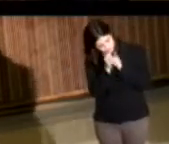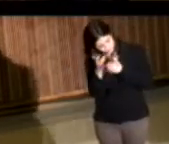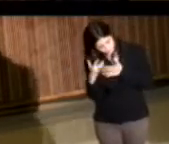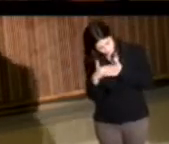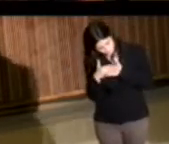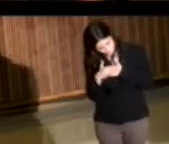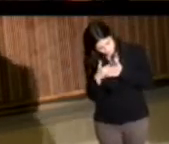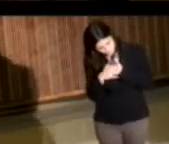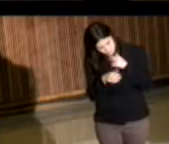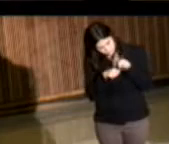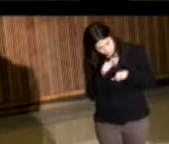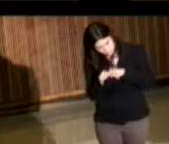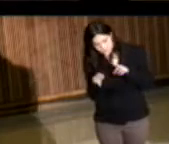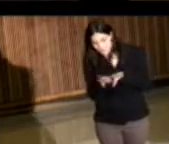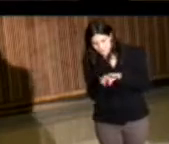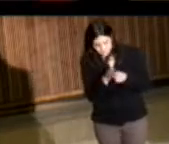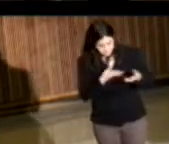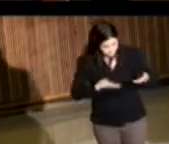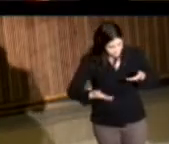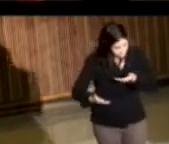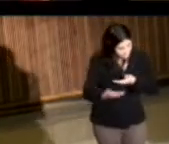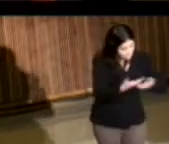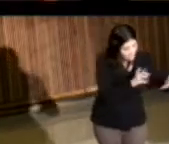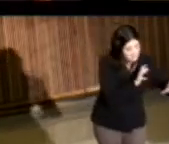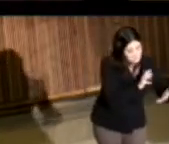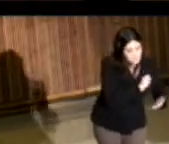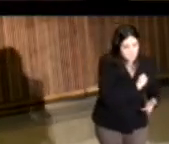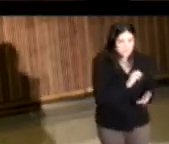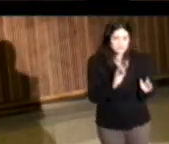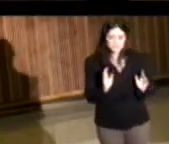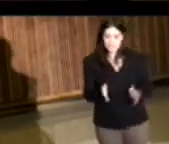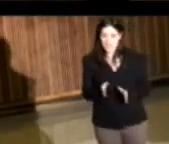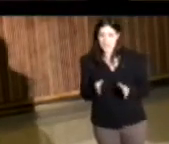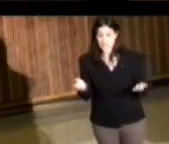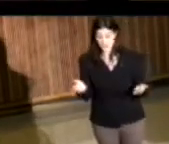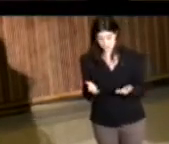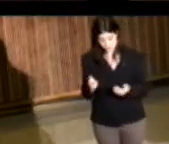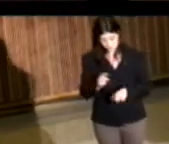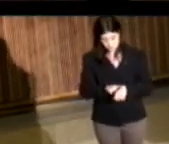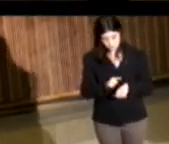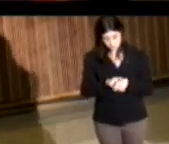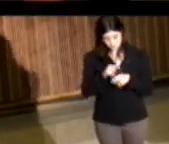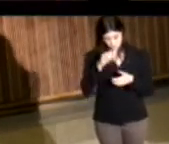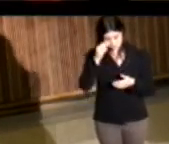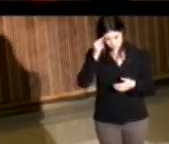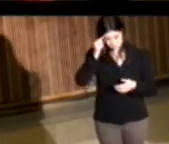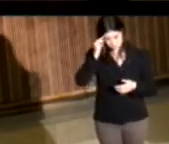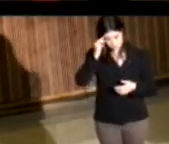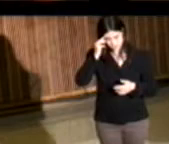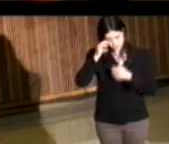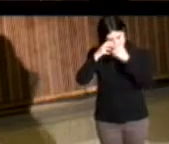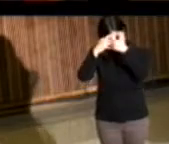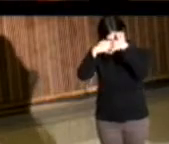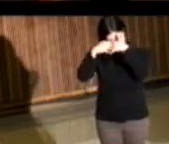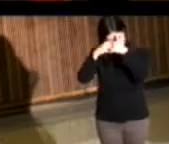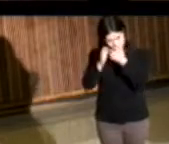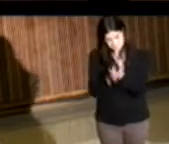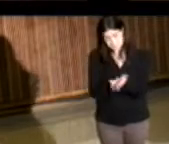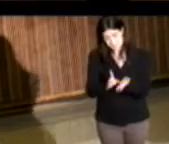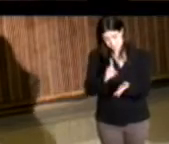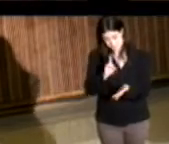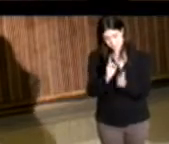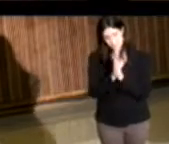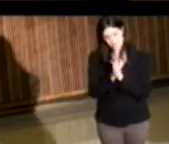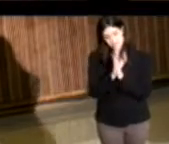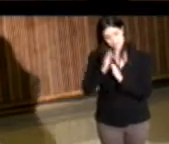o amor com outros, Senhor. Que nessa hora, quando vamos meditar na Tua palavra, o Teu Espírito Santo